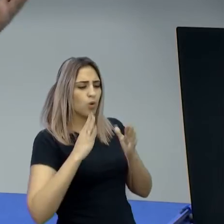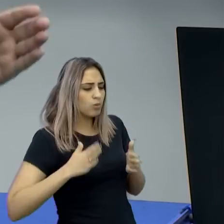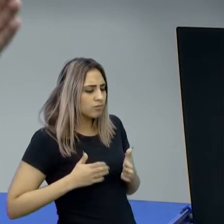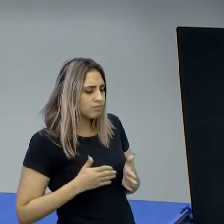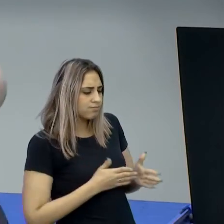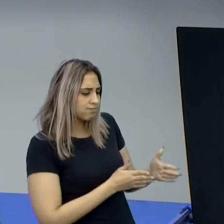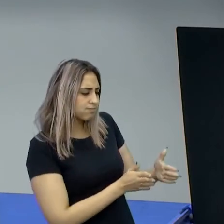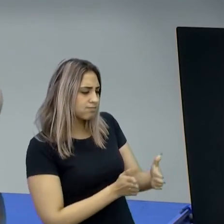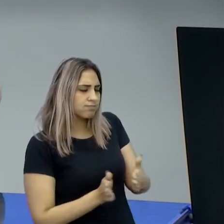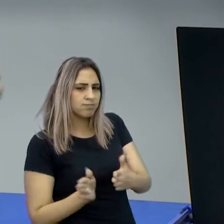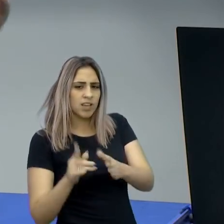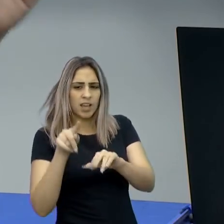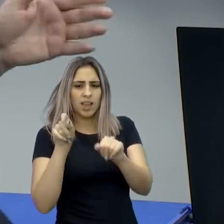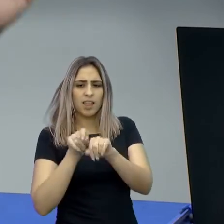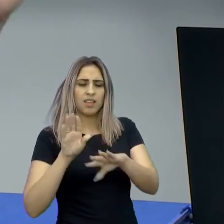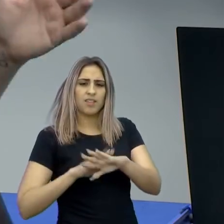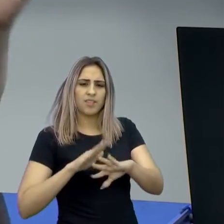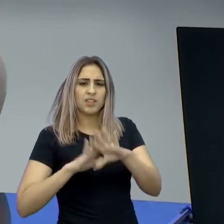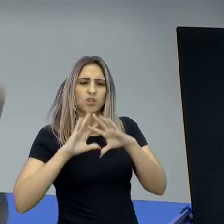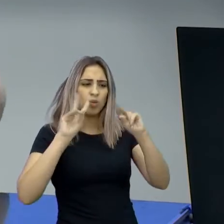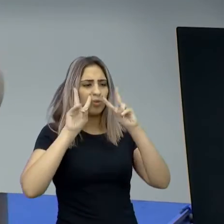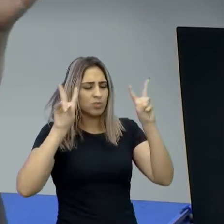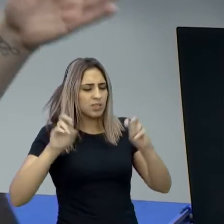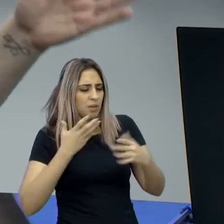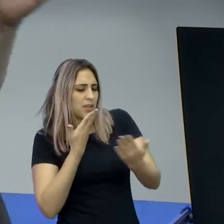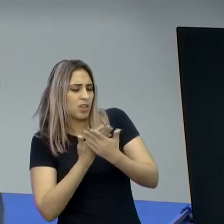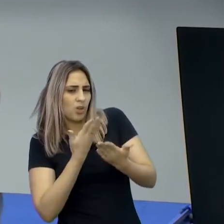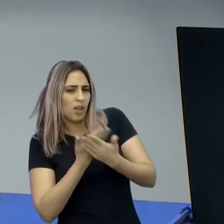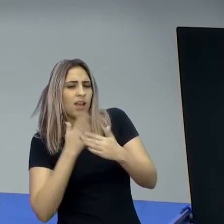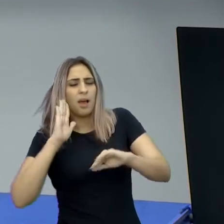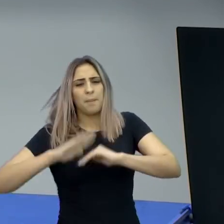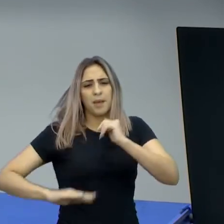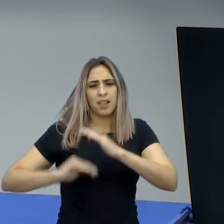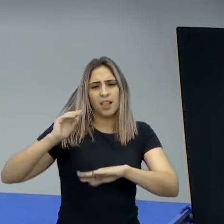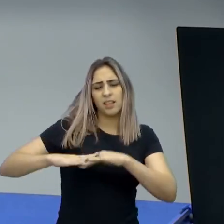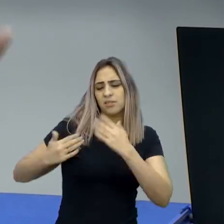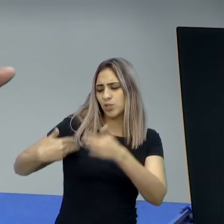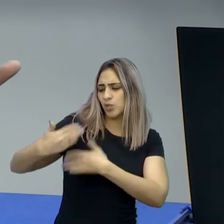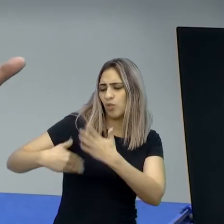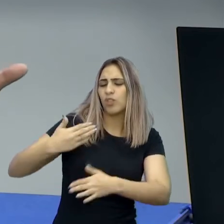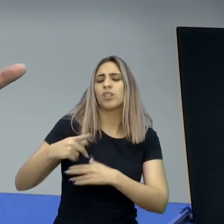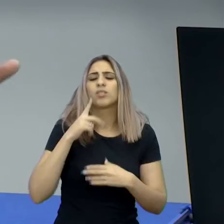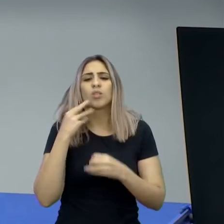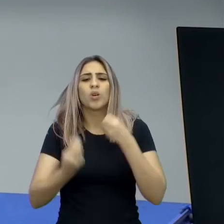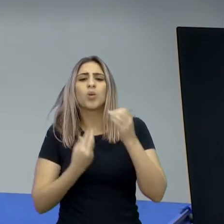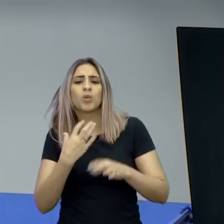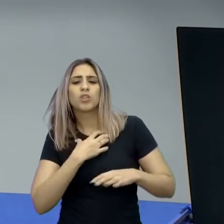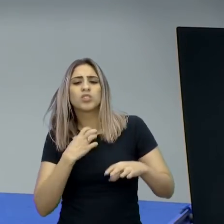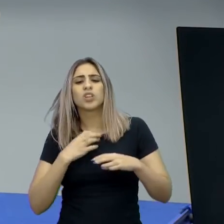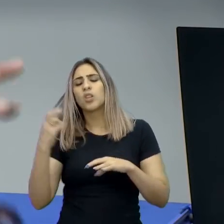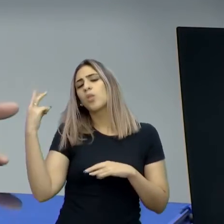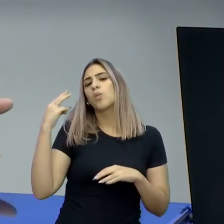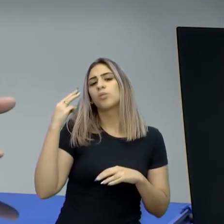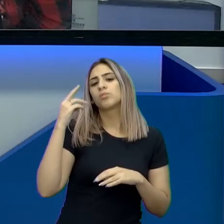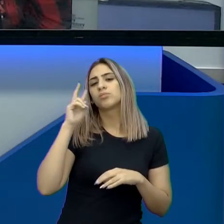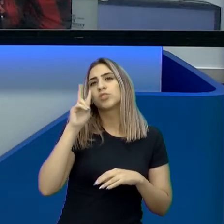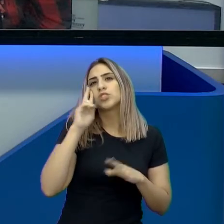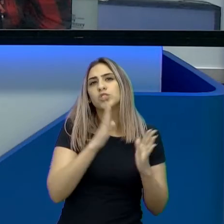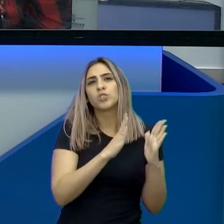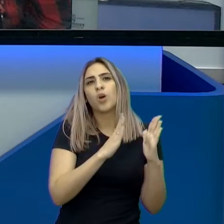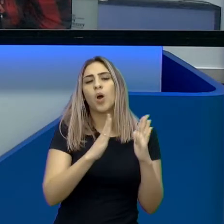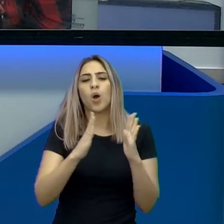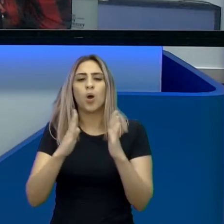percurso que ele fez, né? Todos os temas estudados, as habilidades desenvolvidas, fica como uma espécie de memorial também,